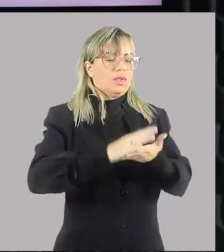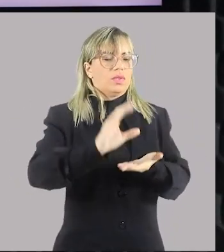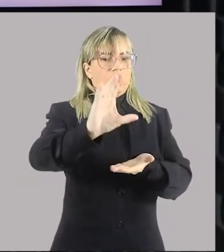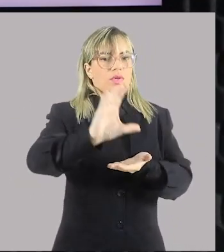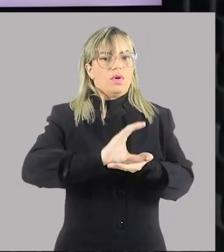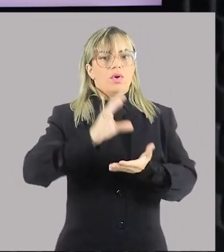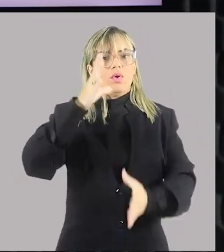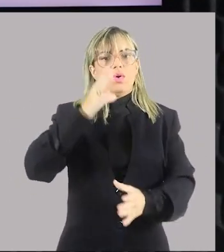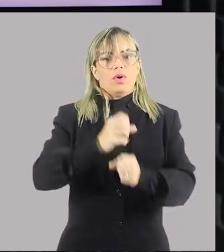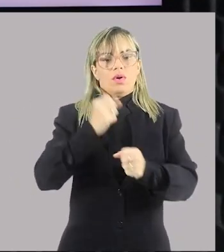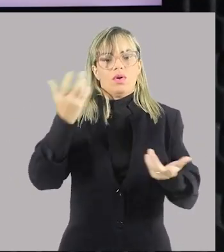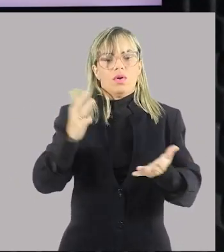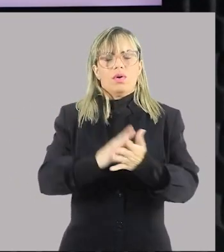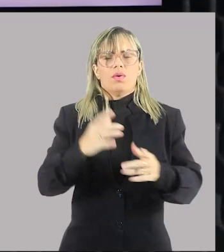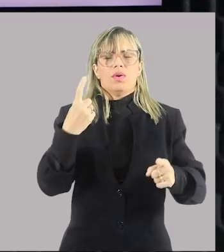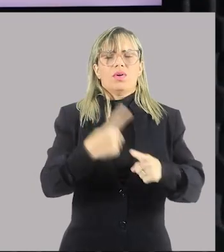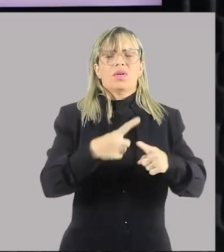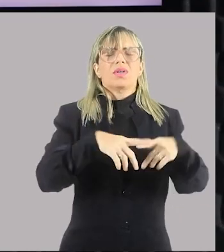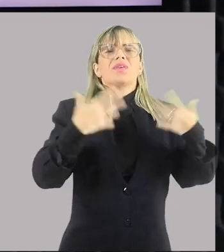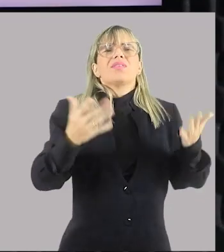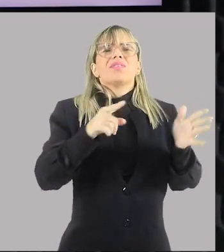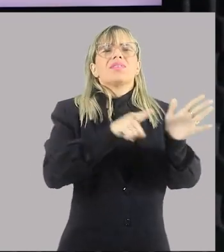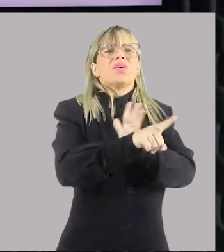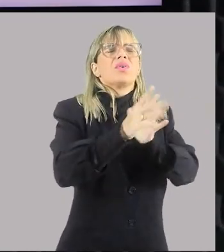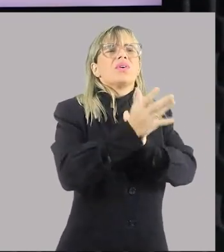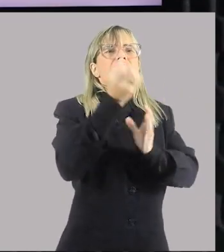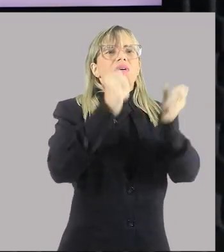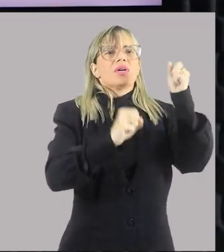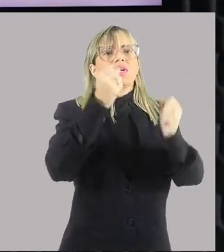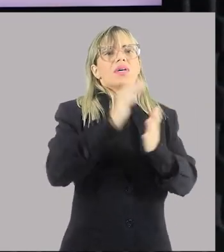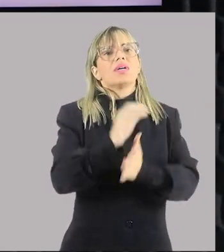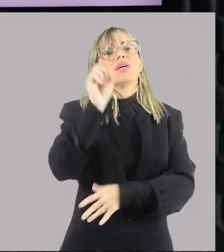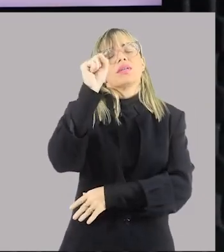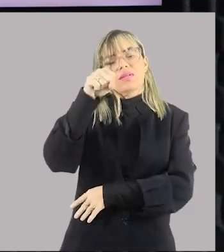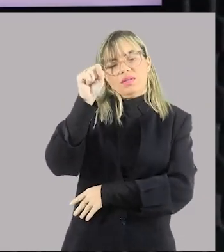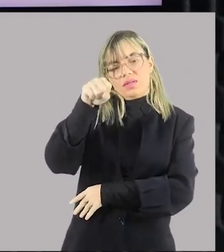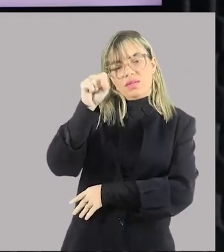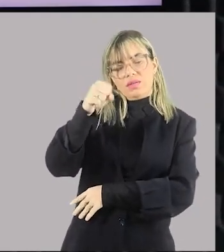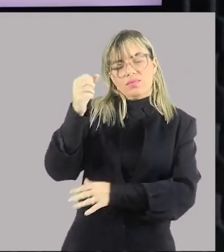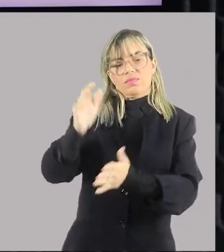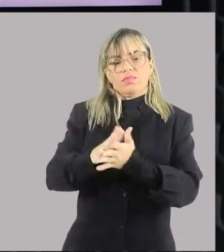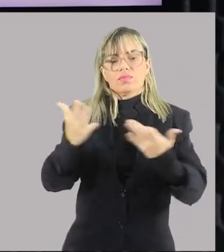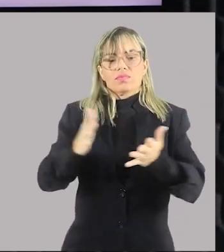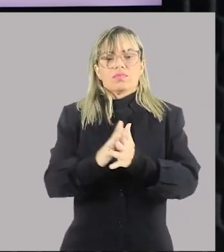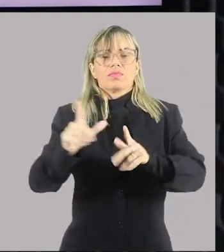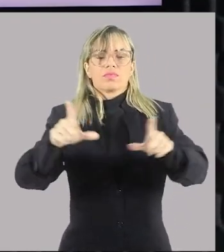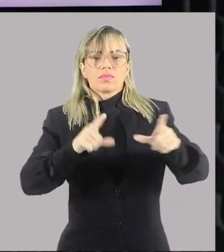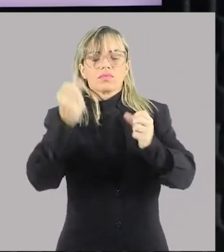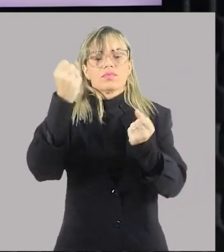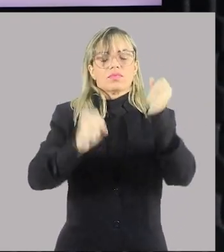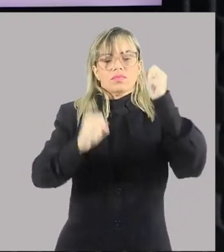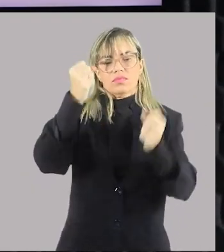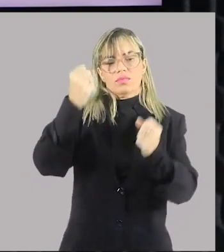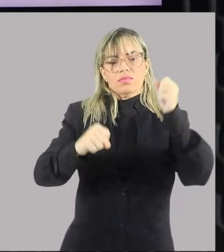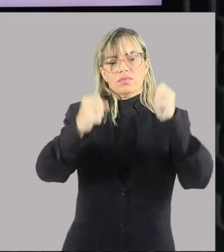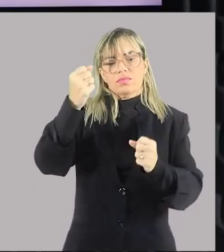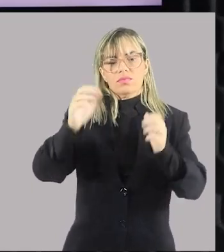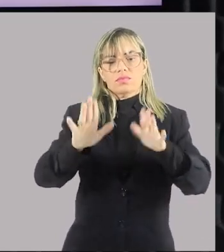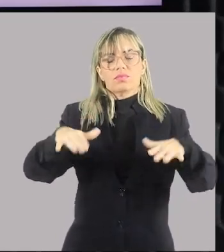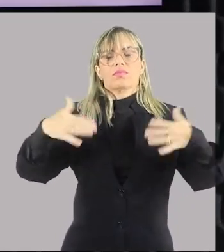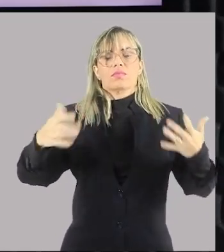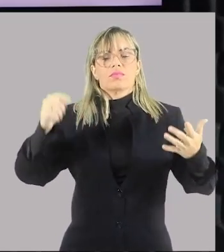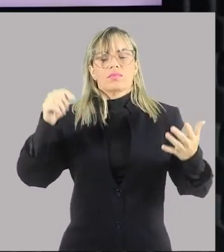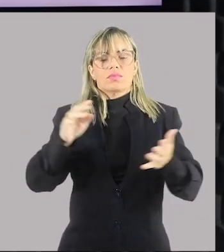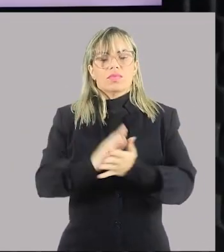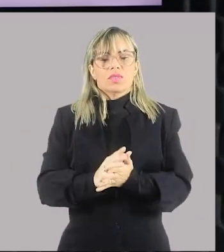professor, e por que não na atividade industrial? Sim, a atividade industrial ela já vai necessitar